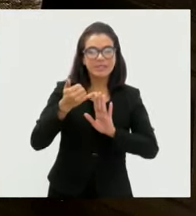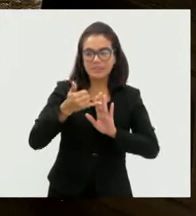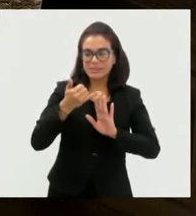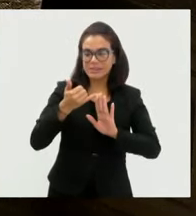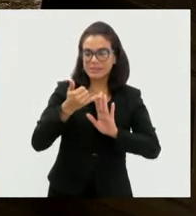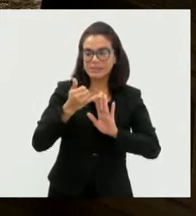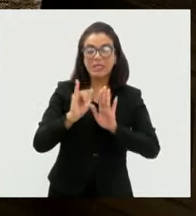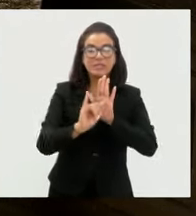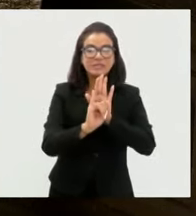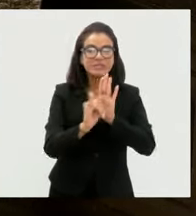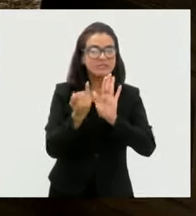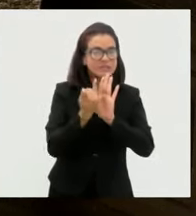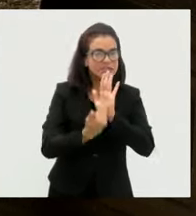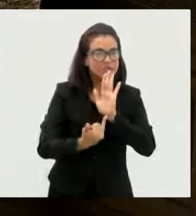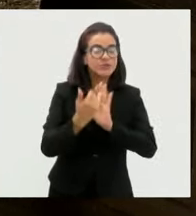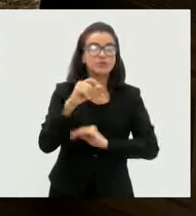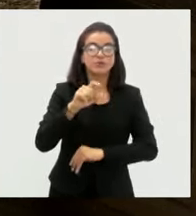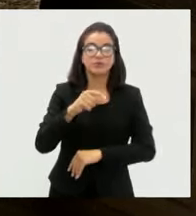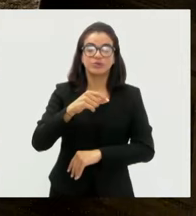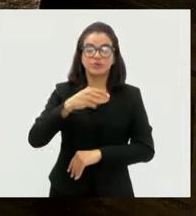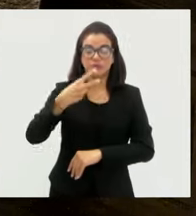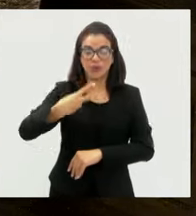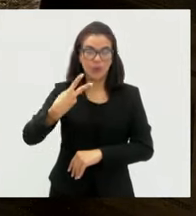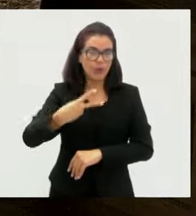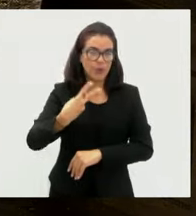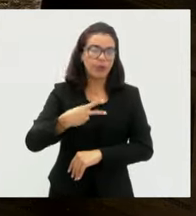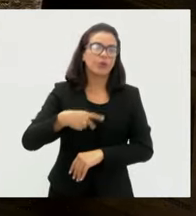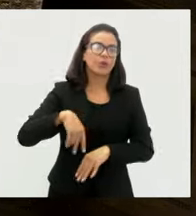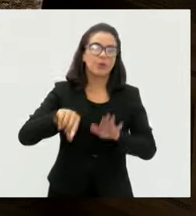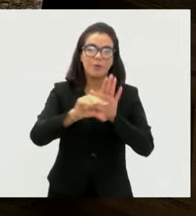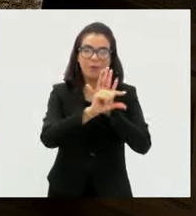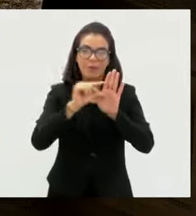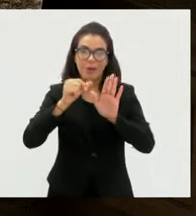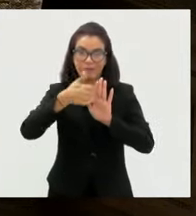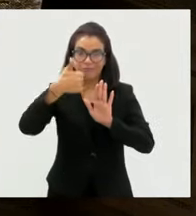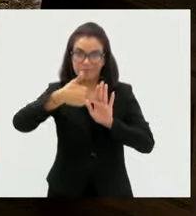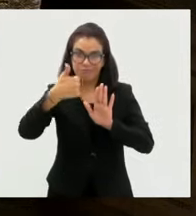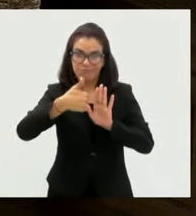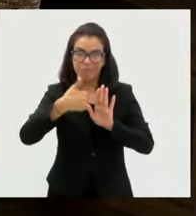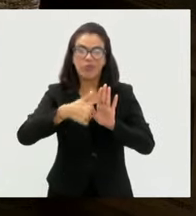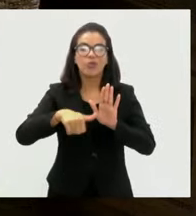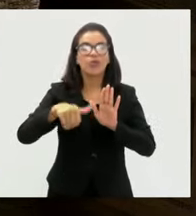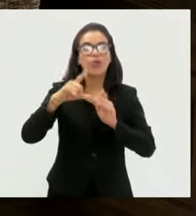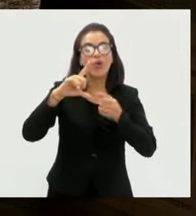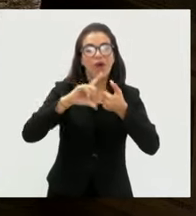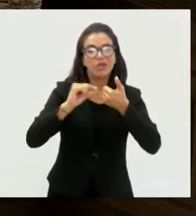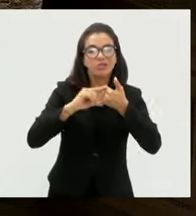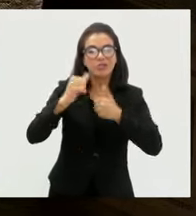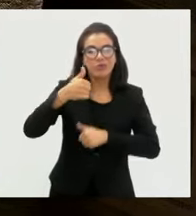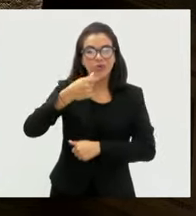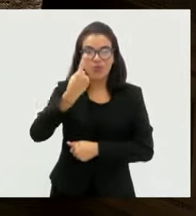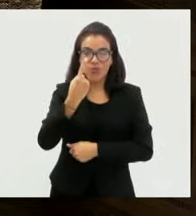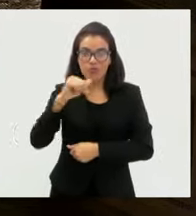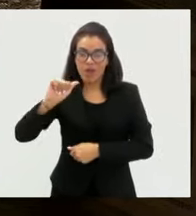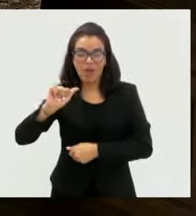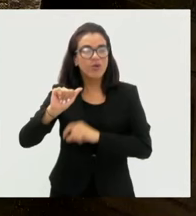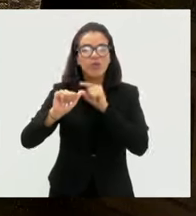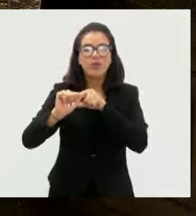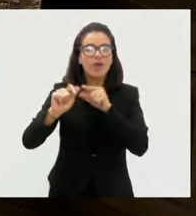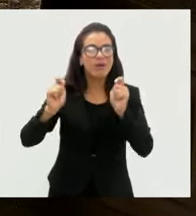do parágrafo primeiro do artigo 1A, a possibilidade de que